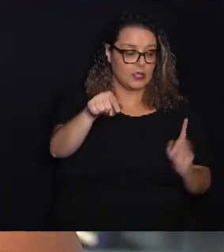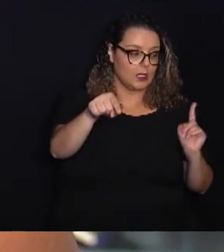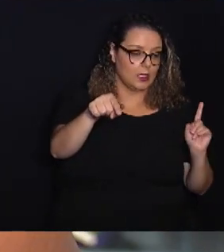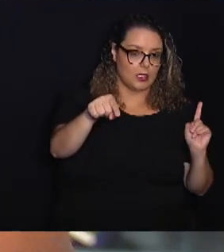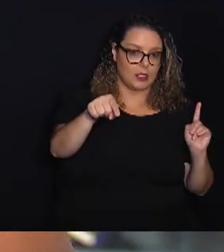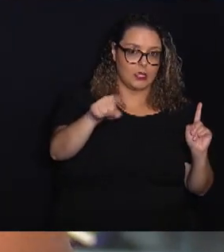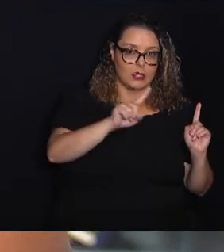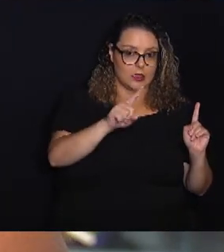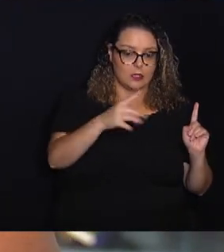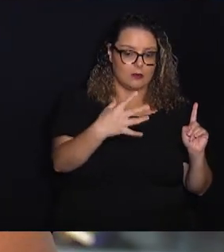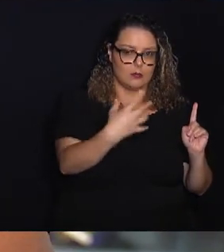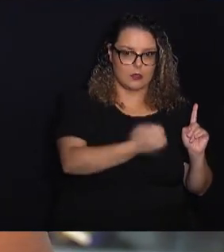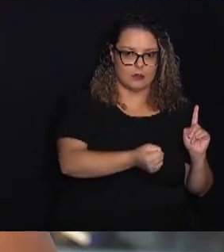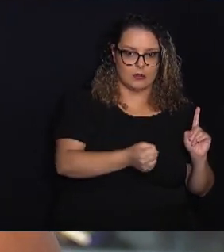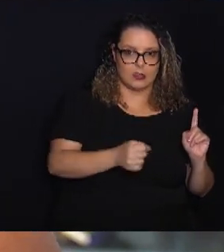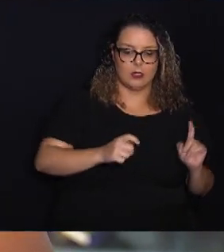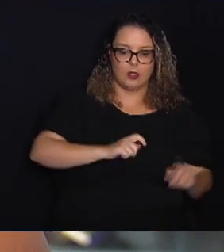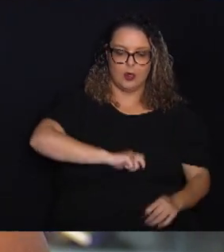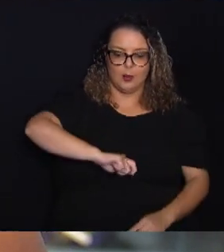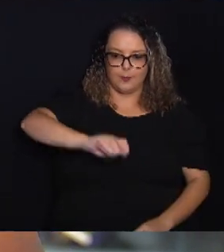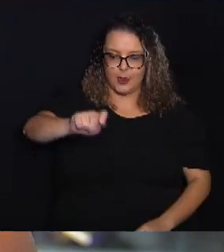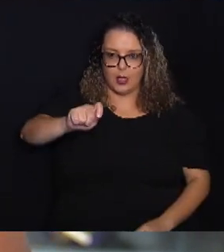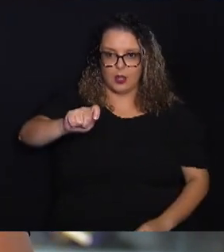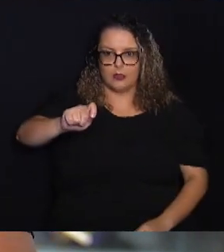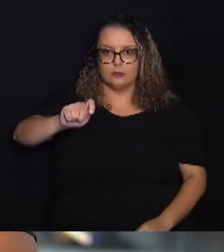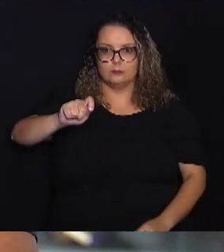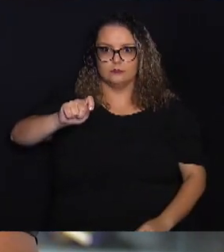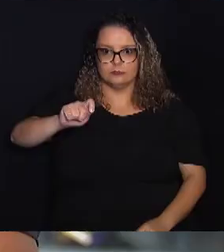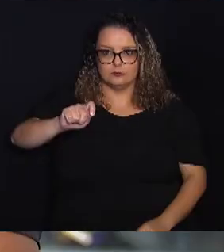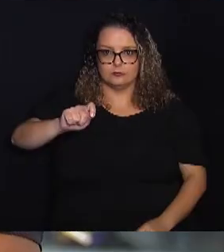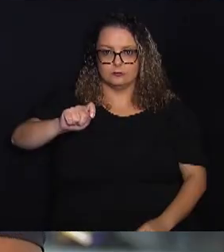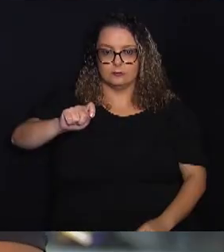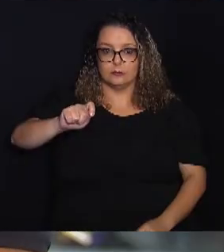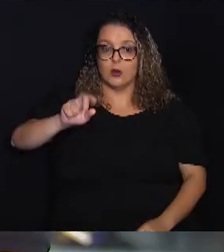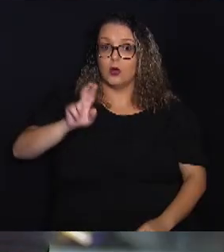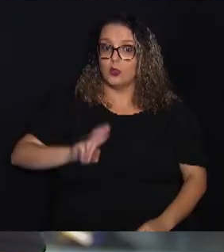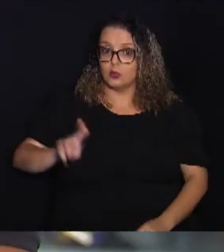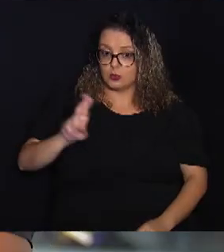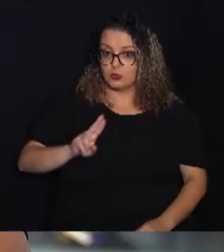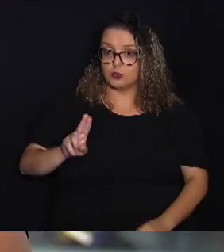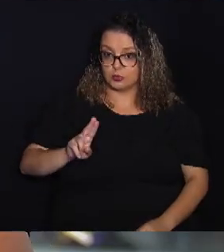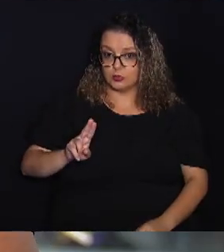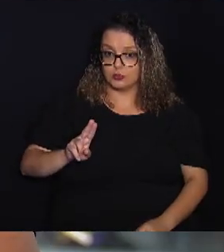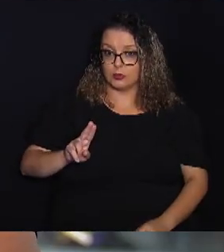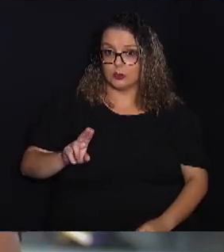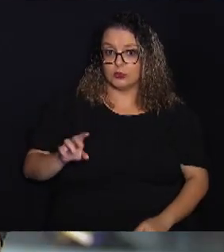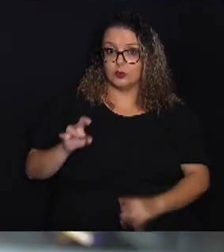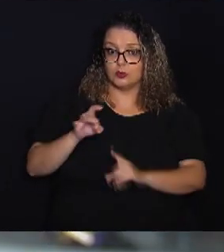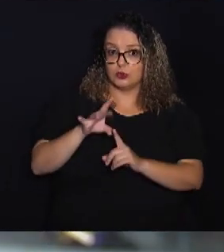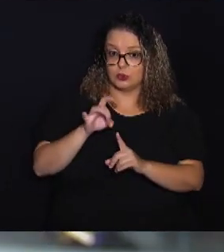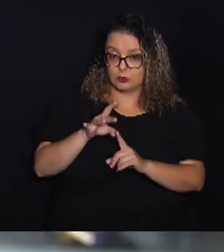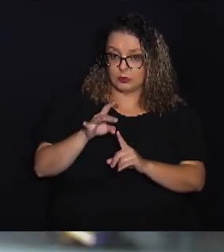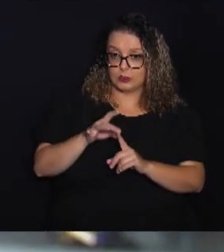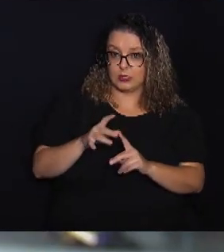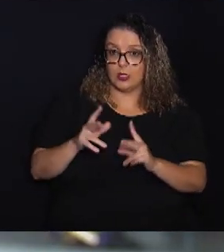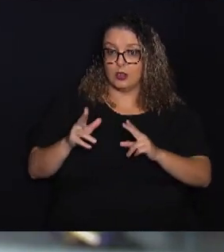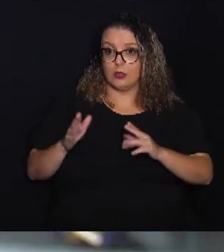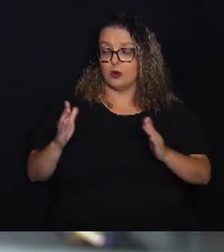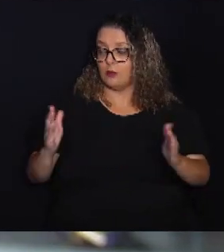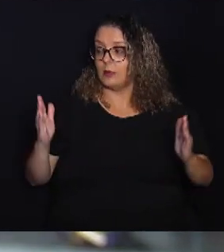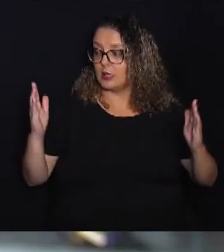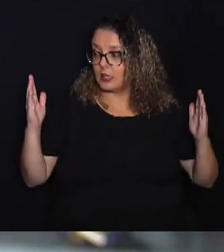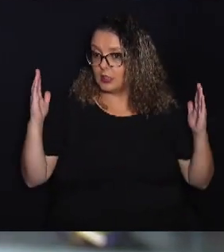o adversário não pegar. Significa, você tem que pegar a bola e jogar ela para a parede da frente, tanto usando a parte do